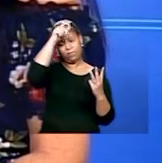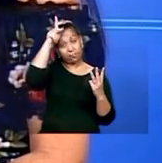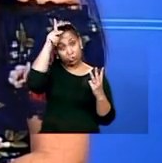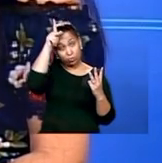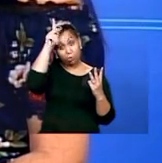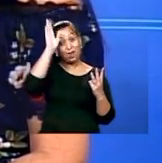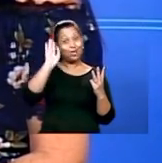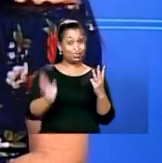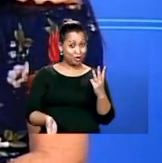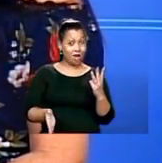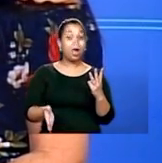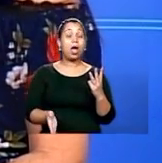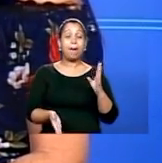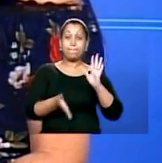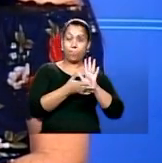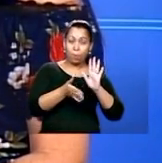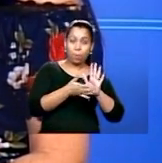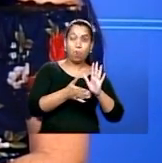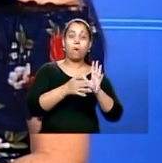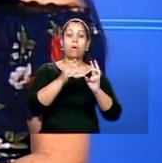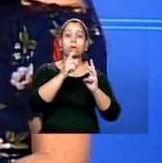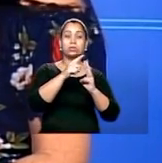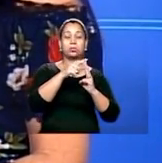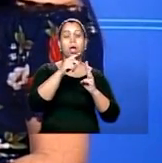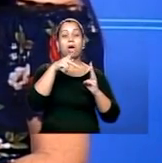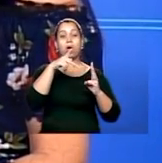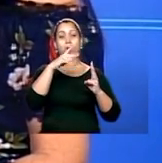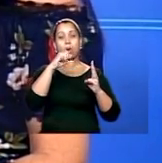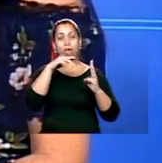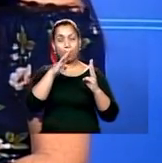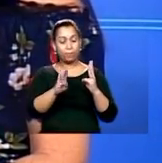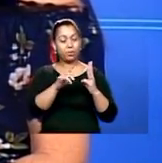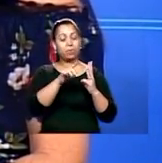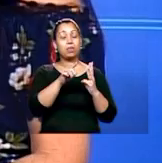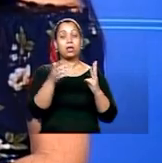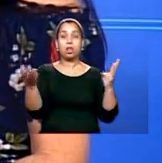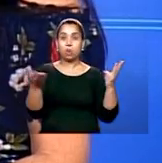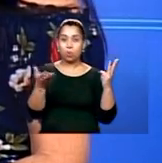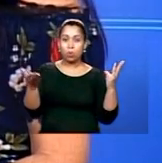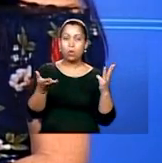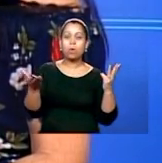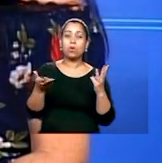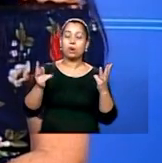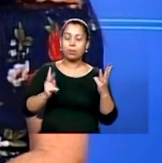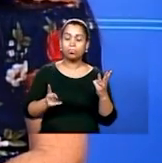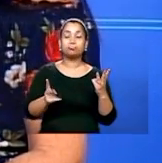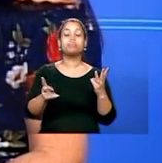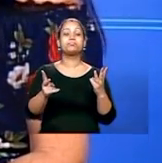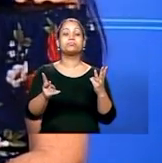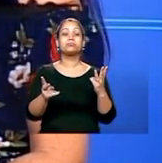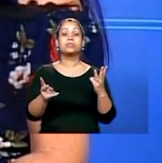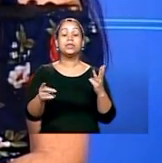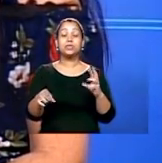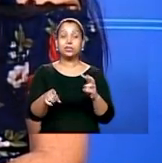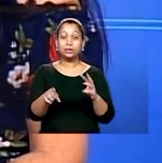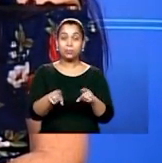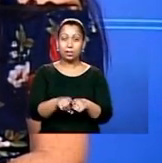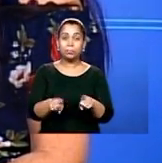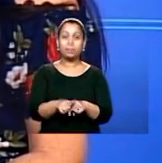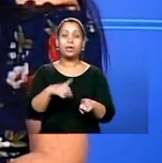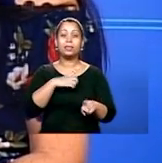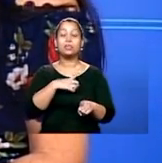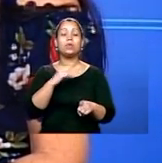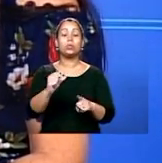já executamos várias propostas do PA Conab, estamos com uma atual em execução e estamos também com